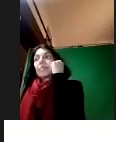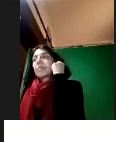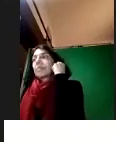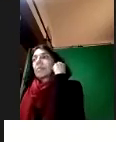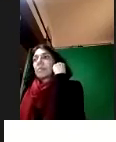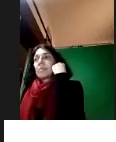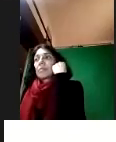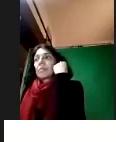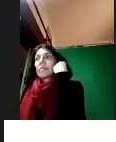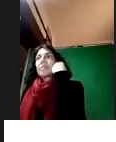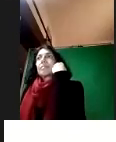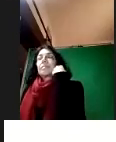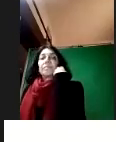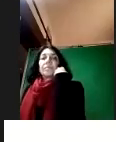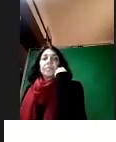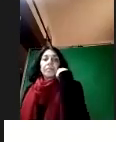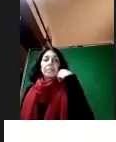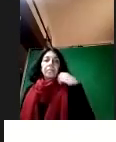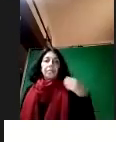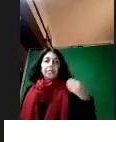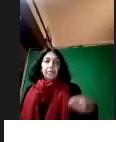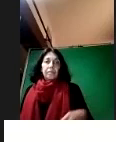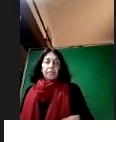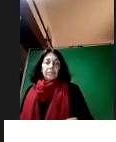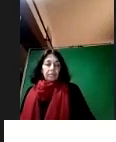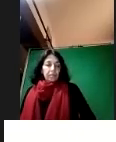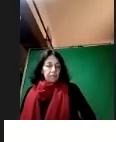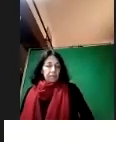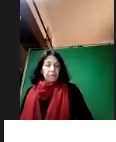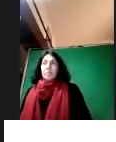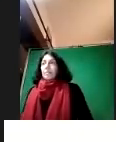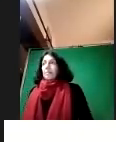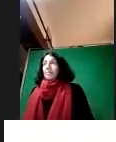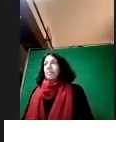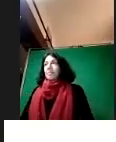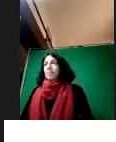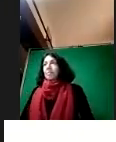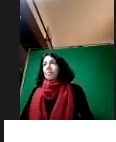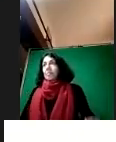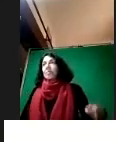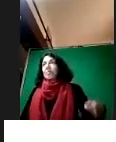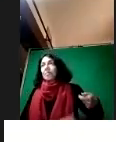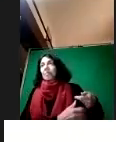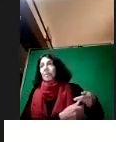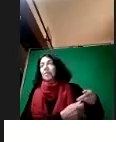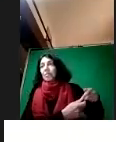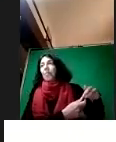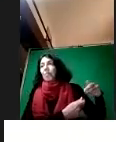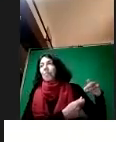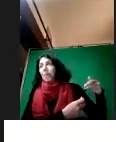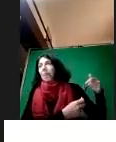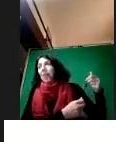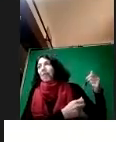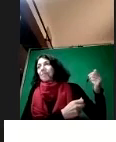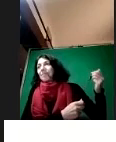perceber esse revestimento de azulejos e, portanto, isso acontecia exatamente no modelo